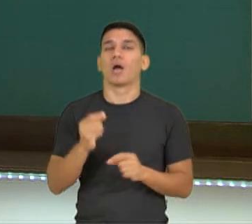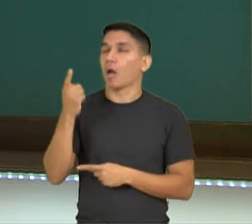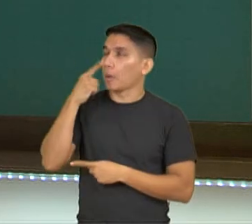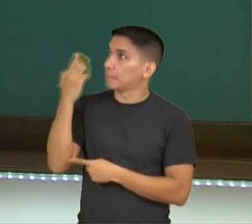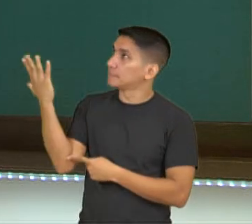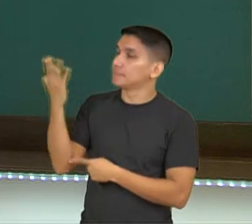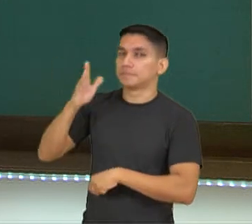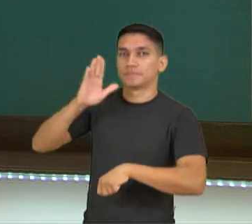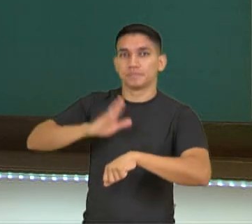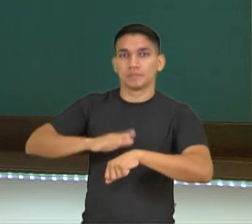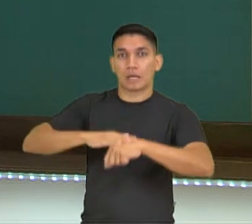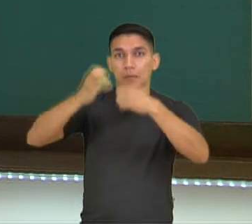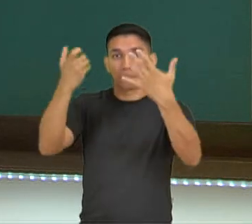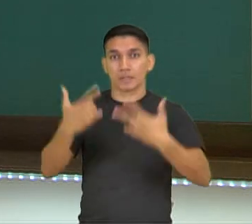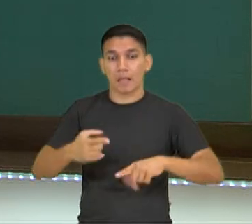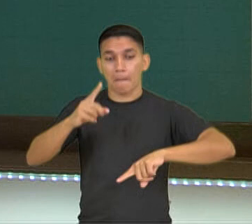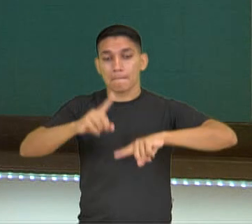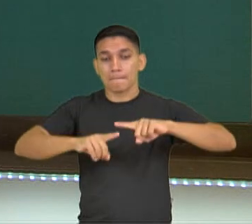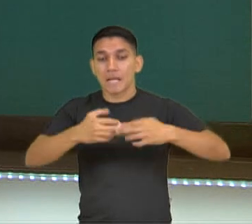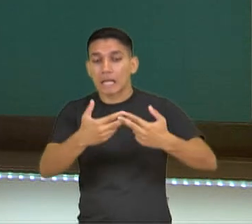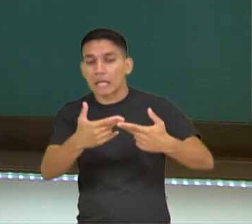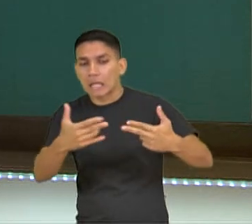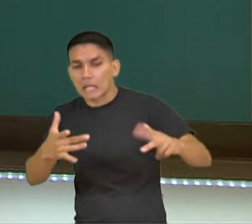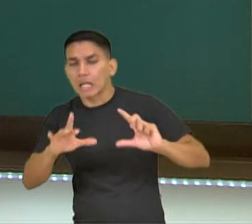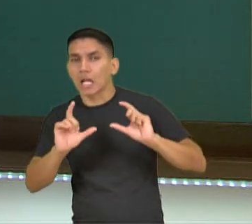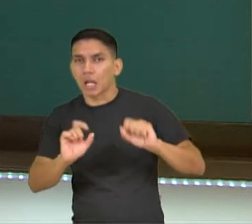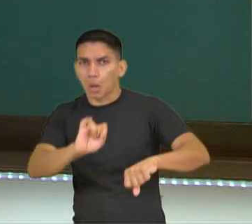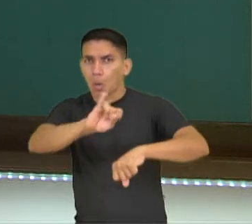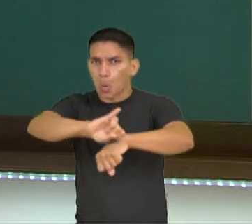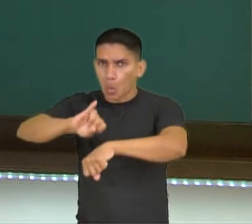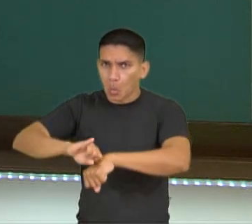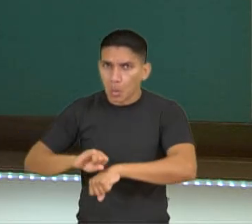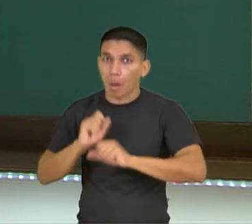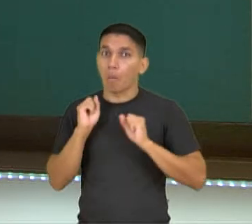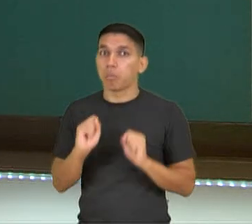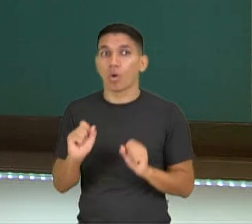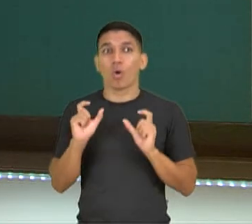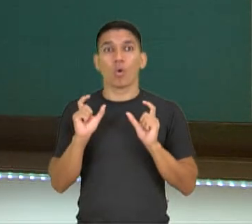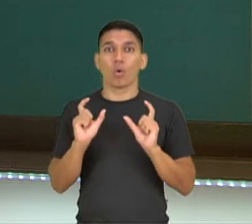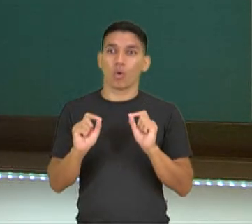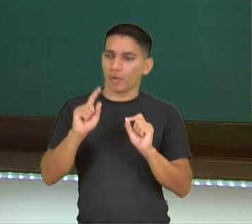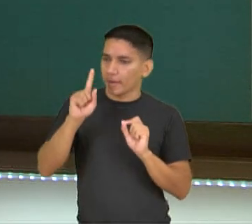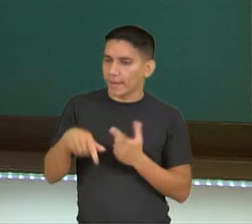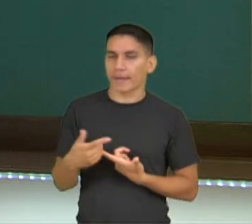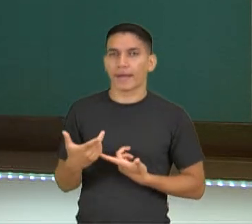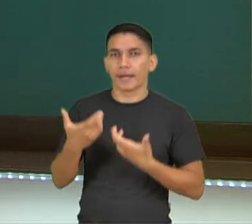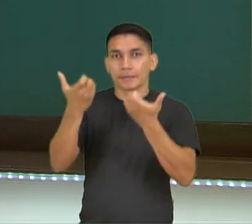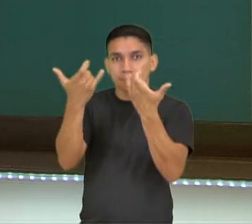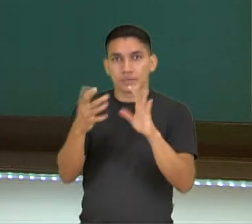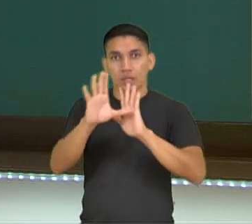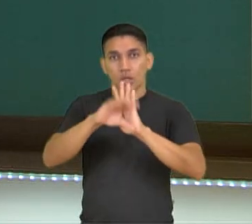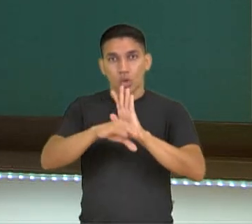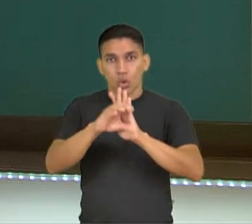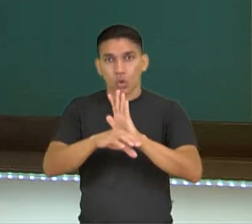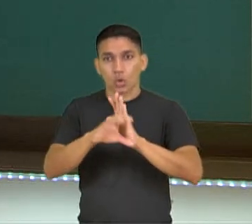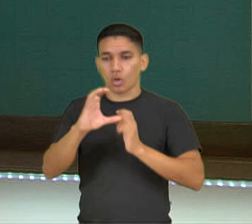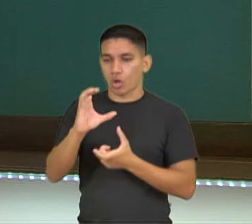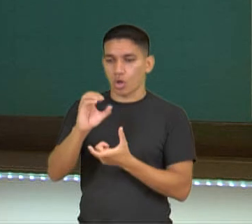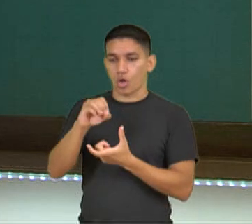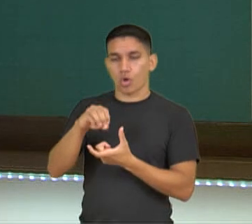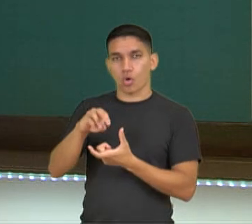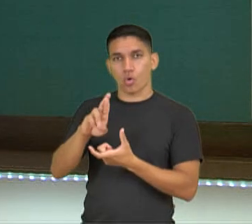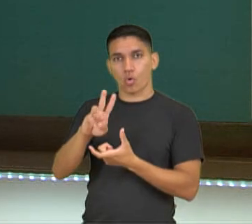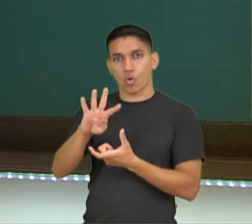fala em matéria, a gente precisa lembrar o seguinte, que ela pode ser definida por meio de corpo